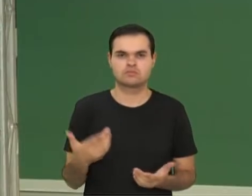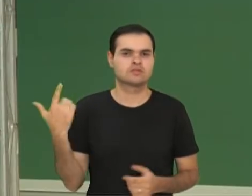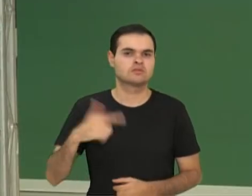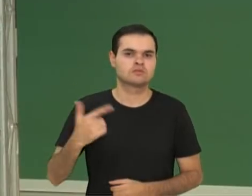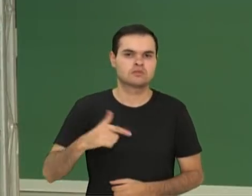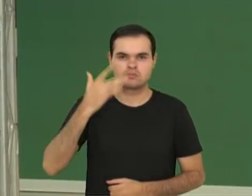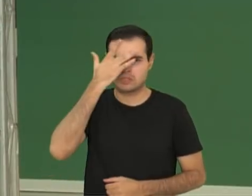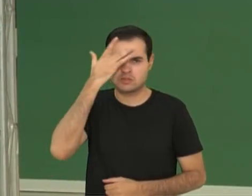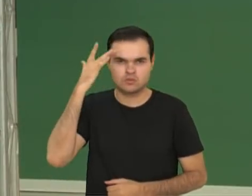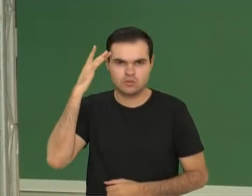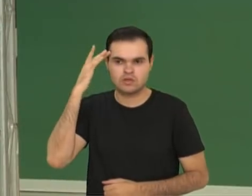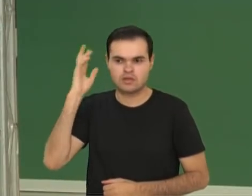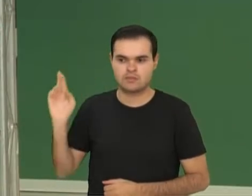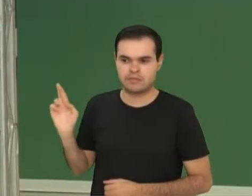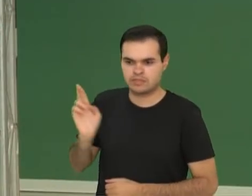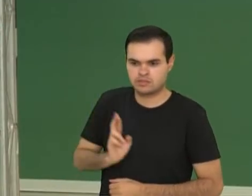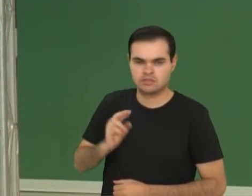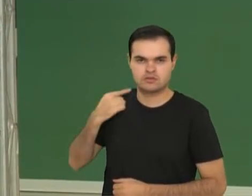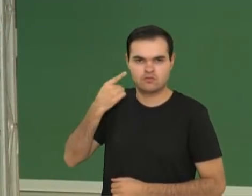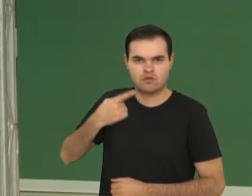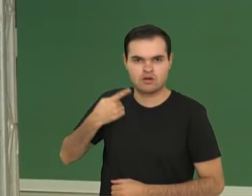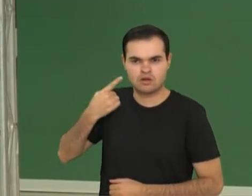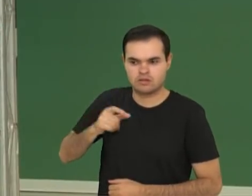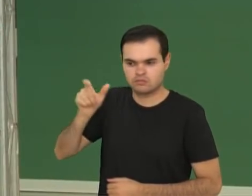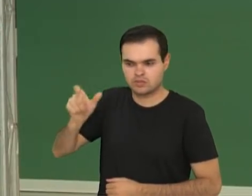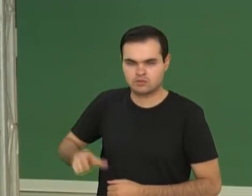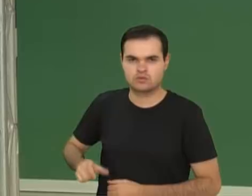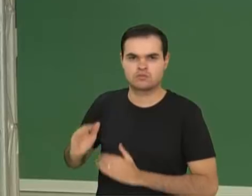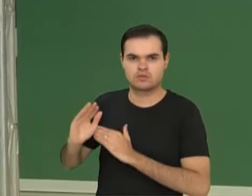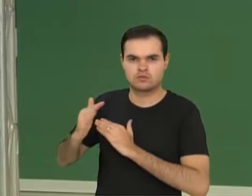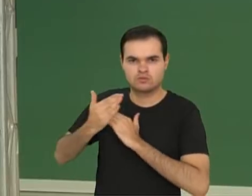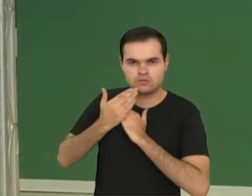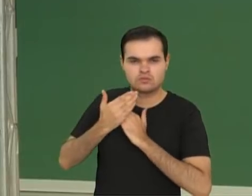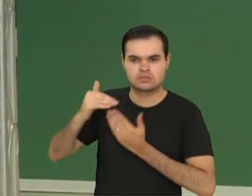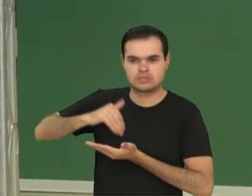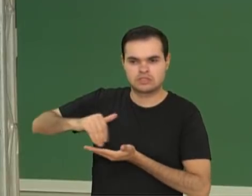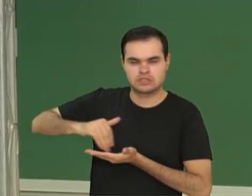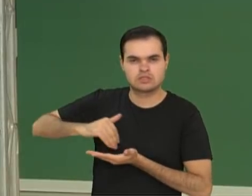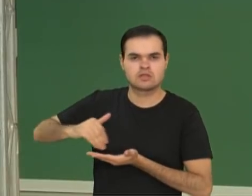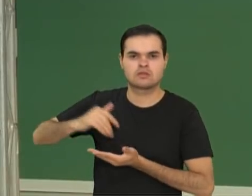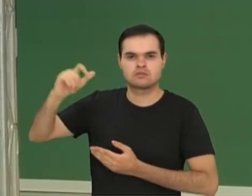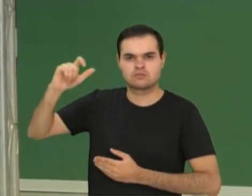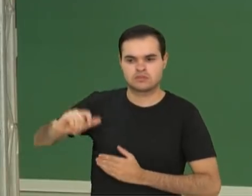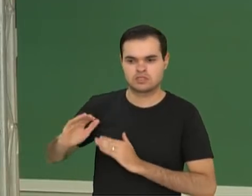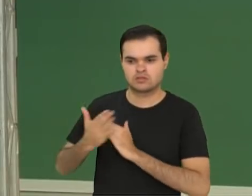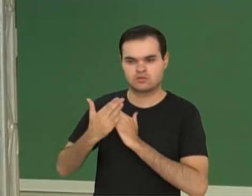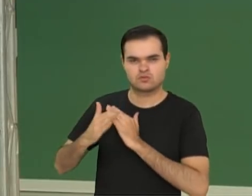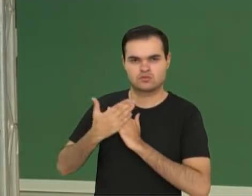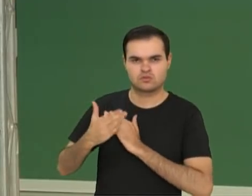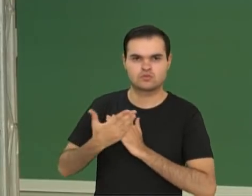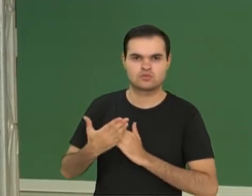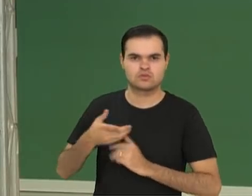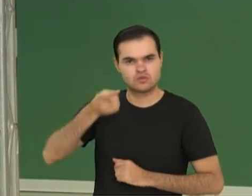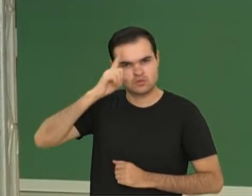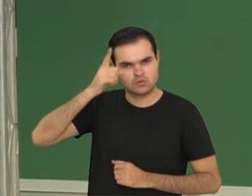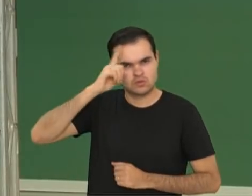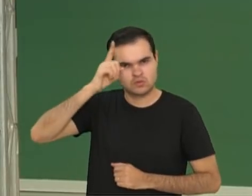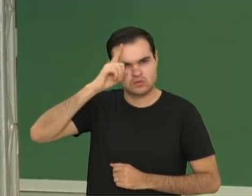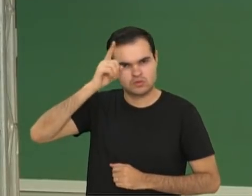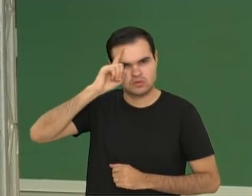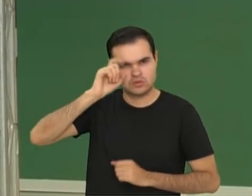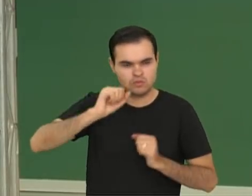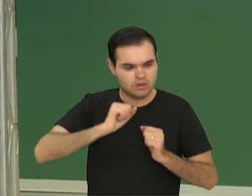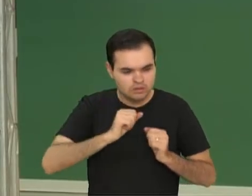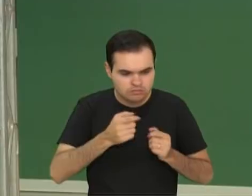assessores, não temos advogados, não temos secretários, não temos pessoas que nos auxiliam no dia a dia, que